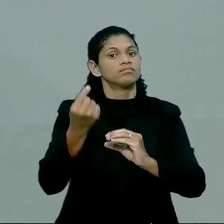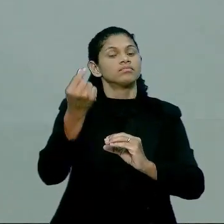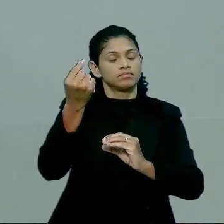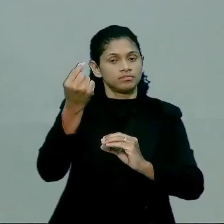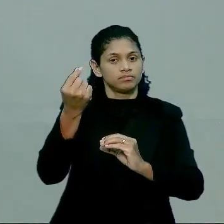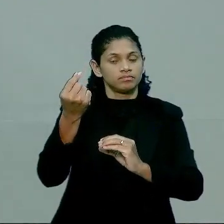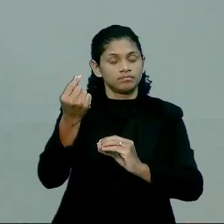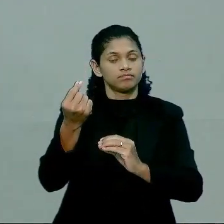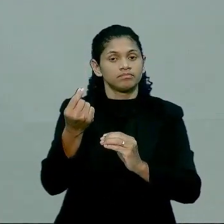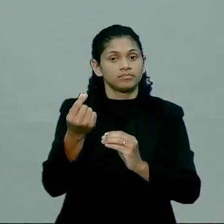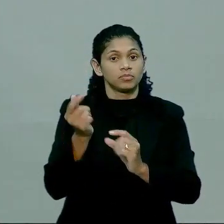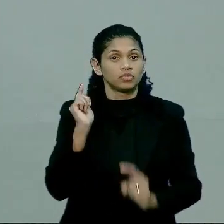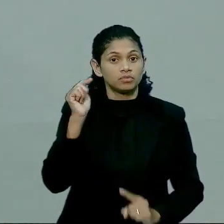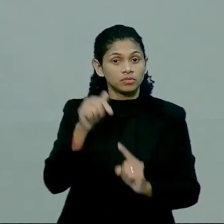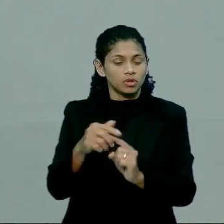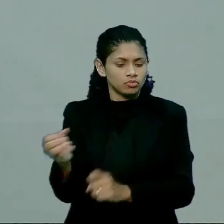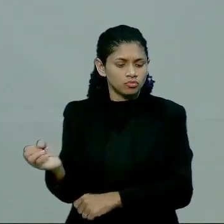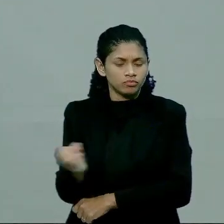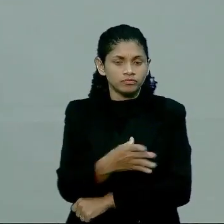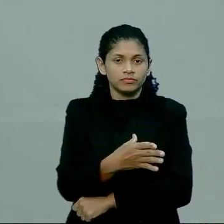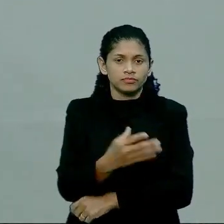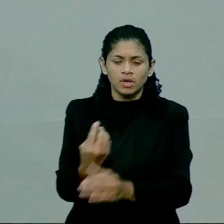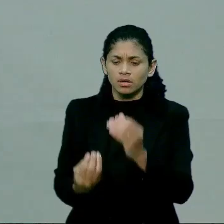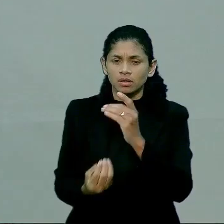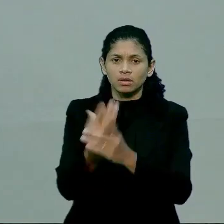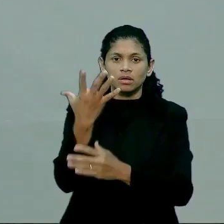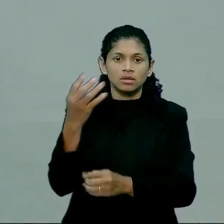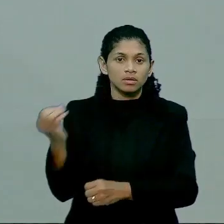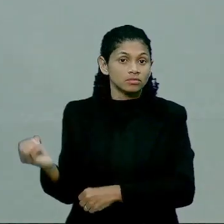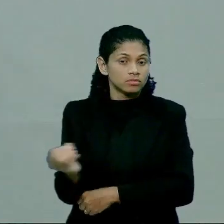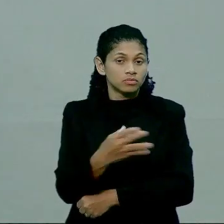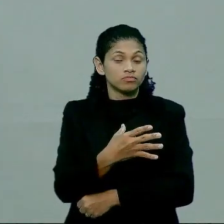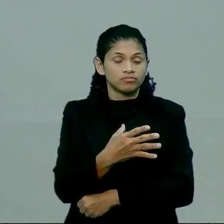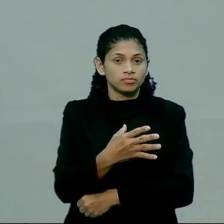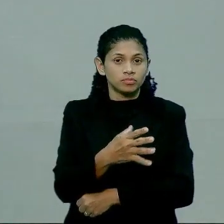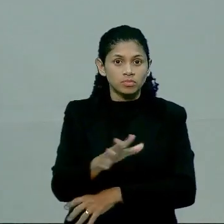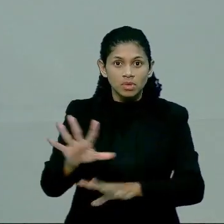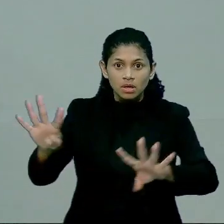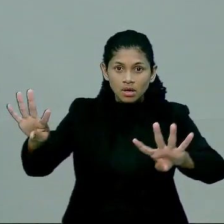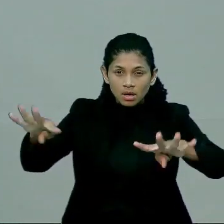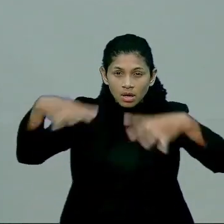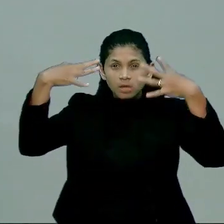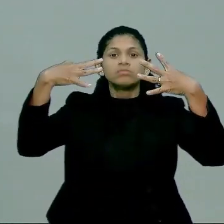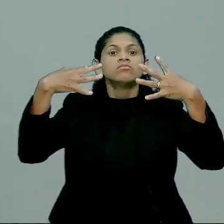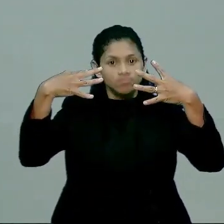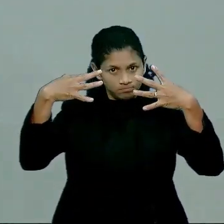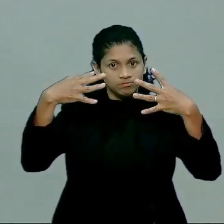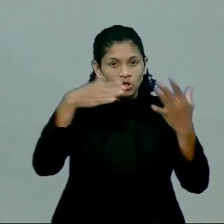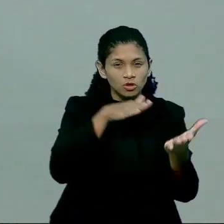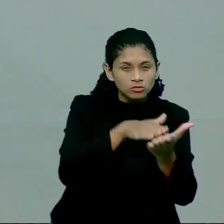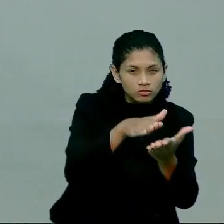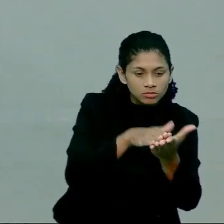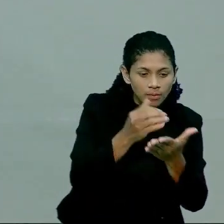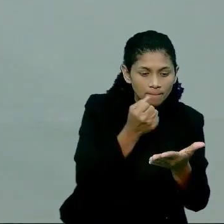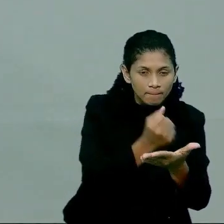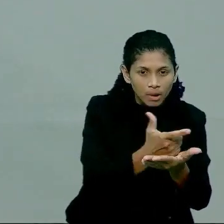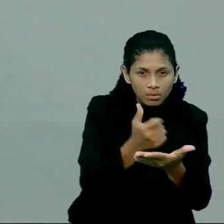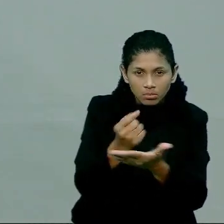a Inovar a criar coisas novas para atrair o Público Consumidor então